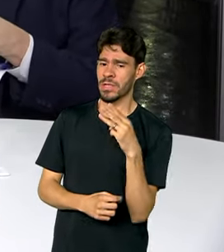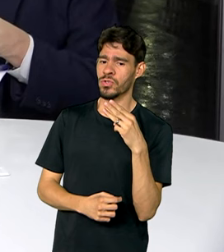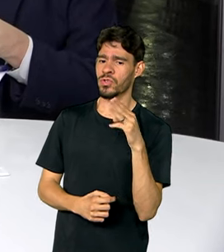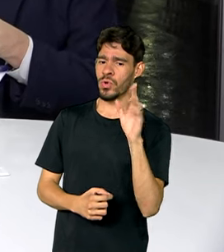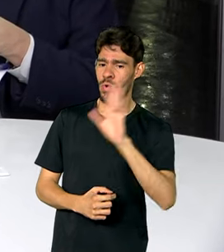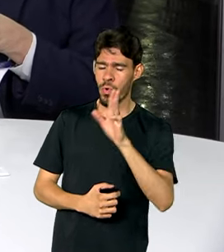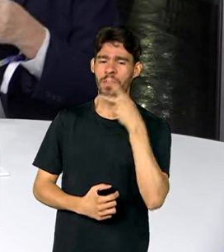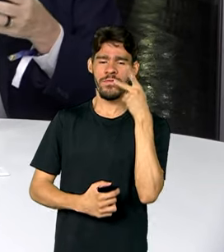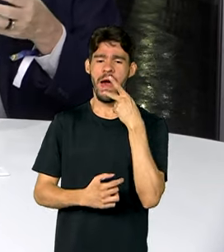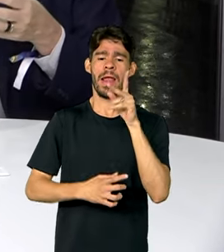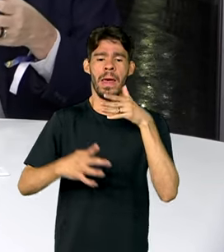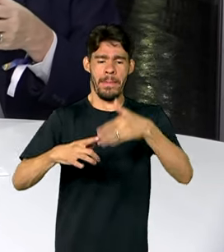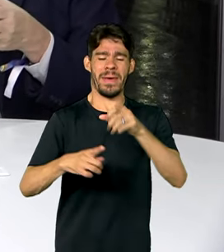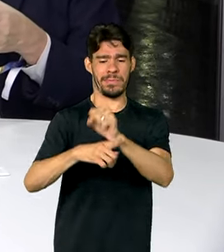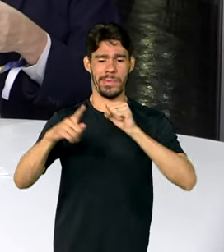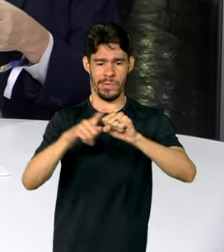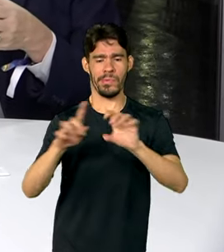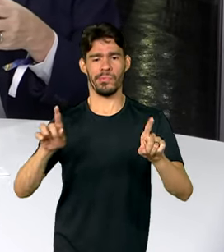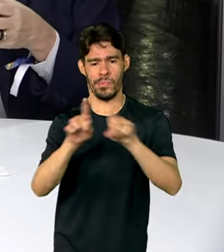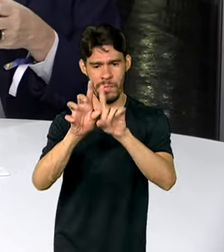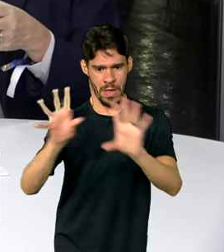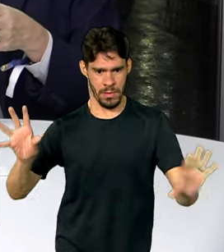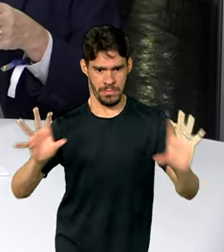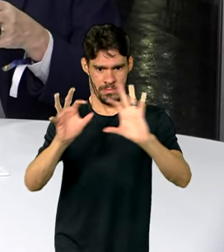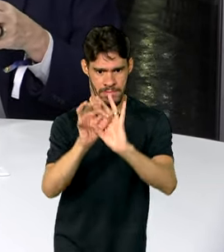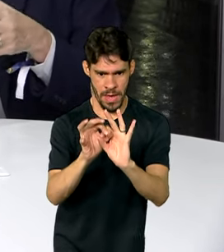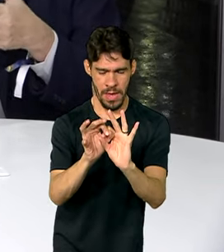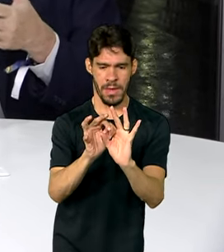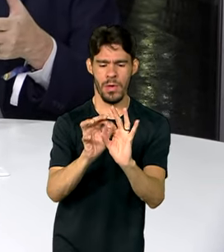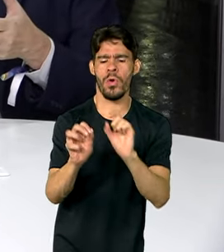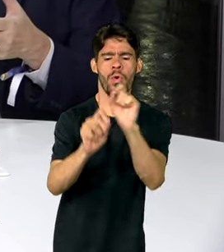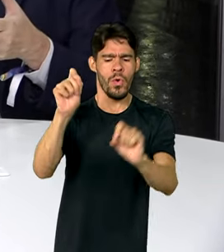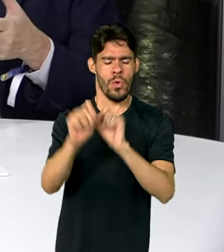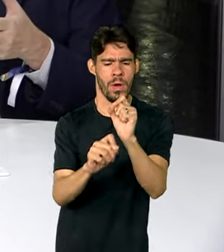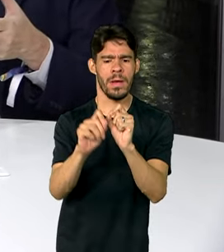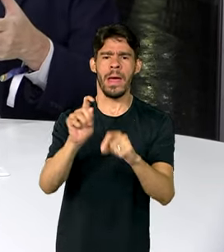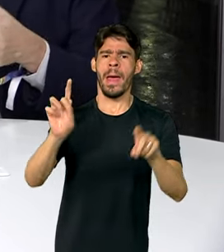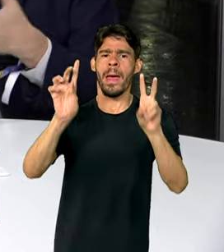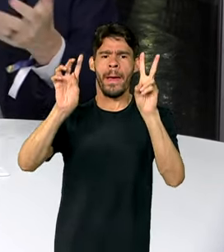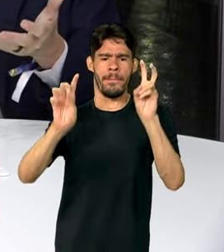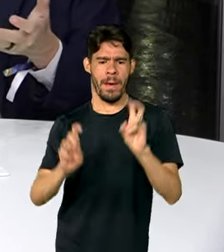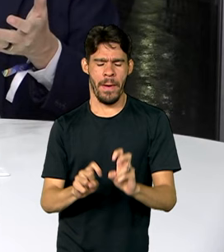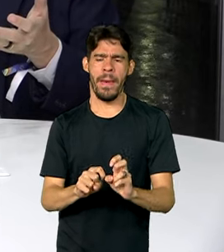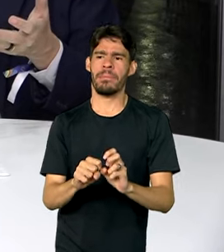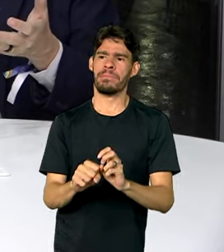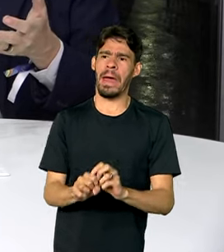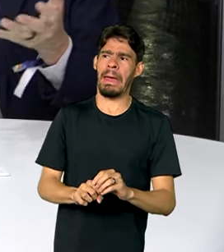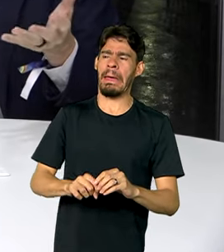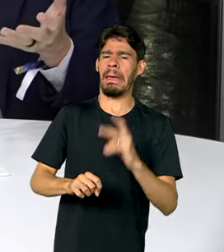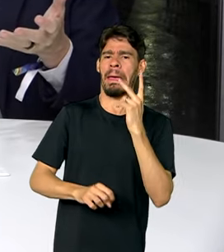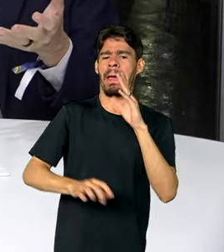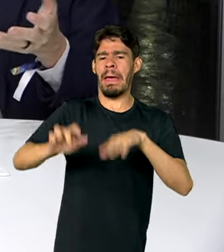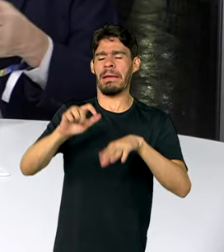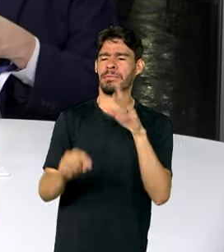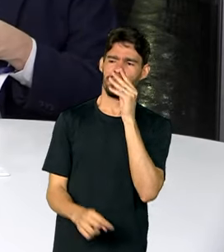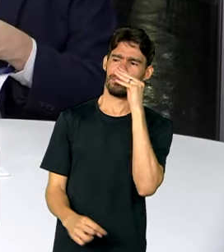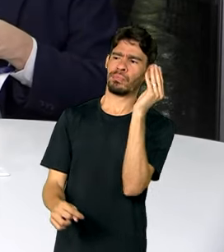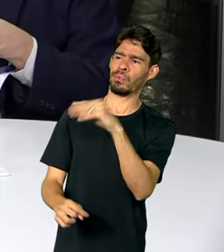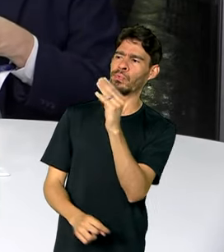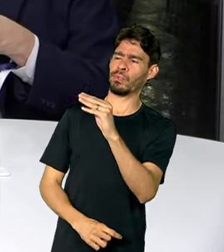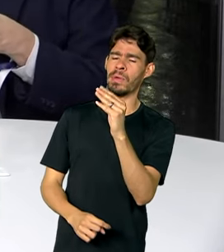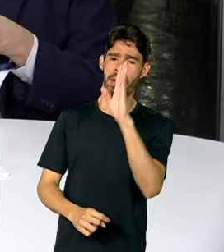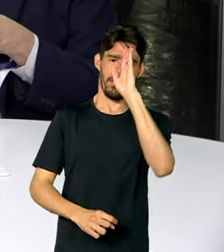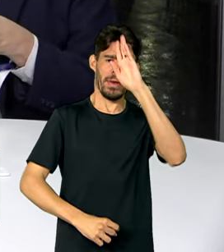participação social, como aliar essa participação social a uma pauta que normalmente é negligenciada pelas grandes